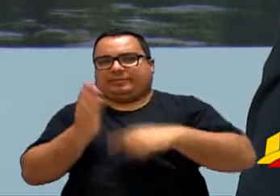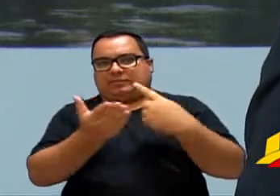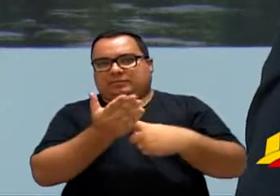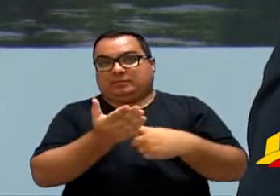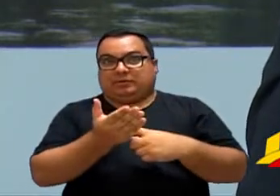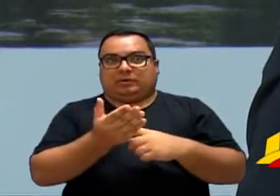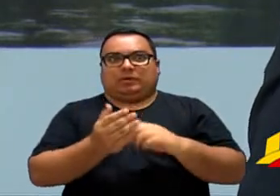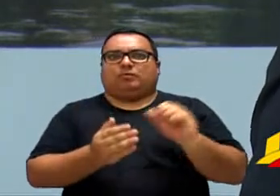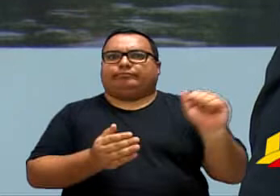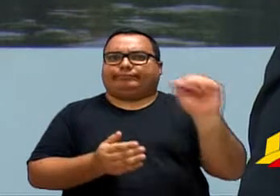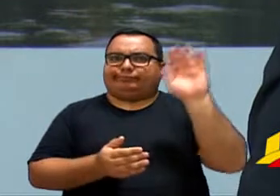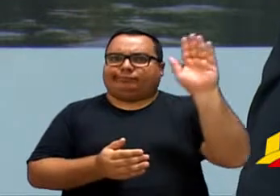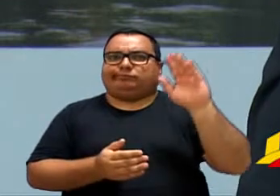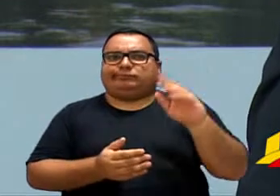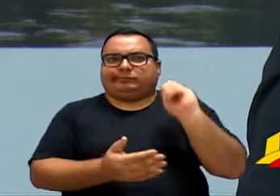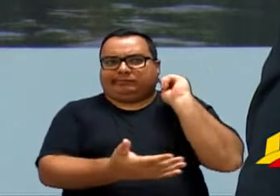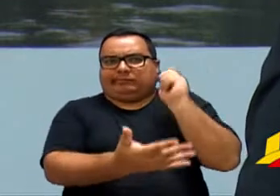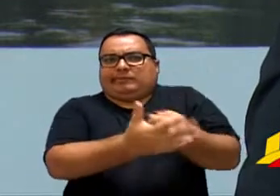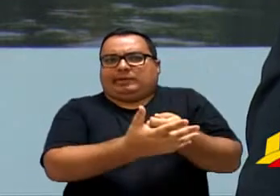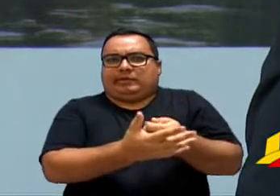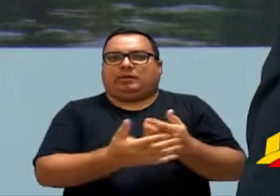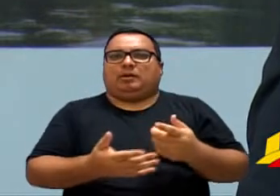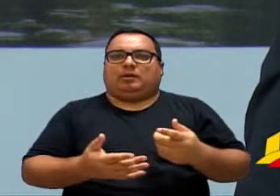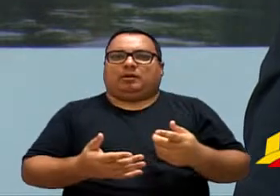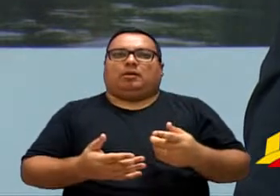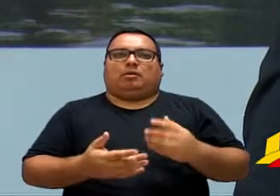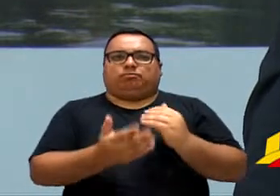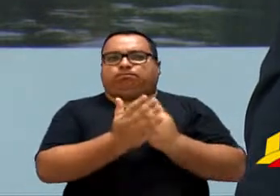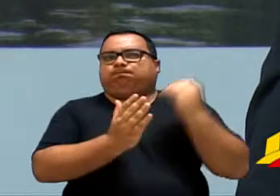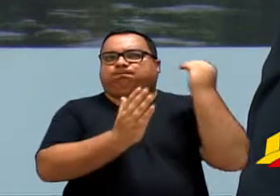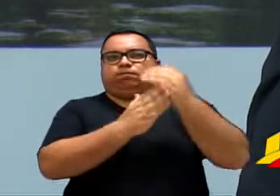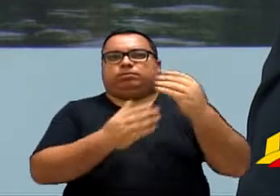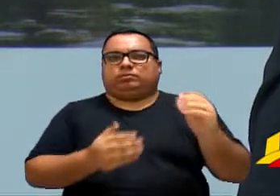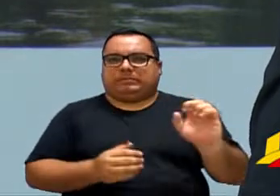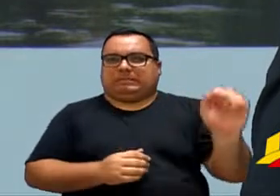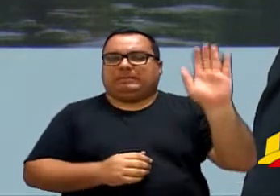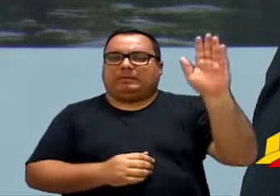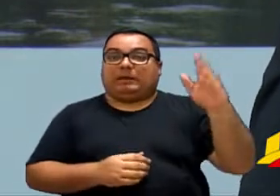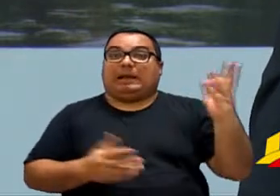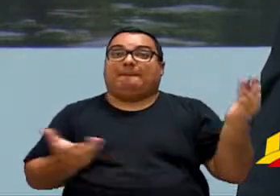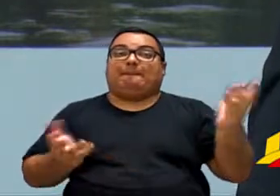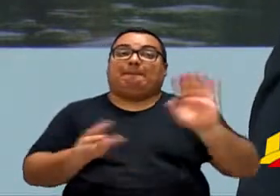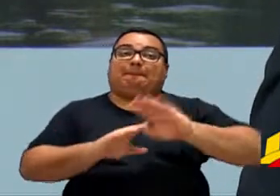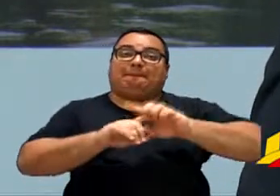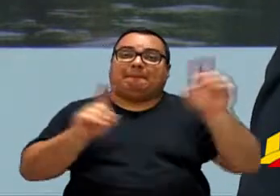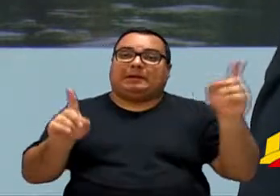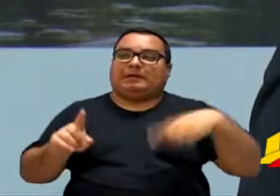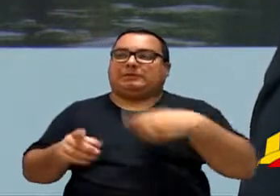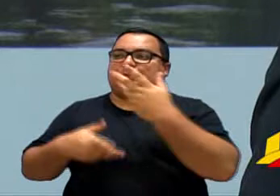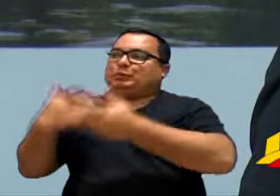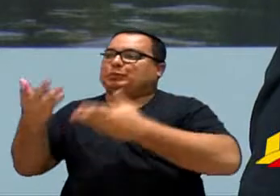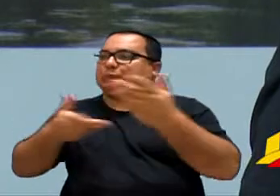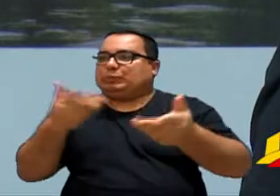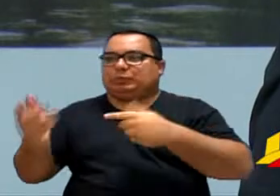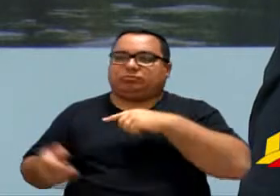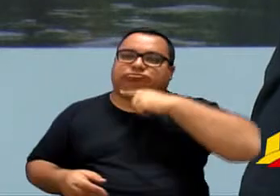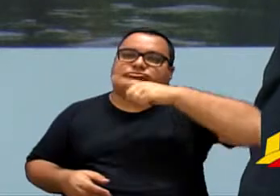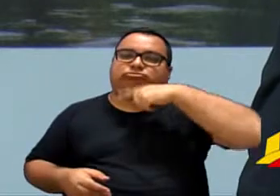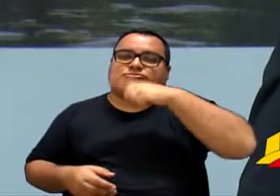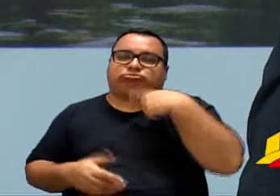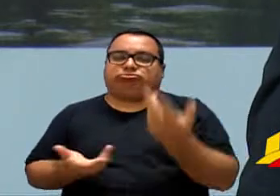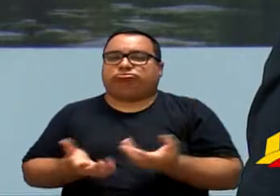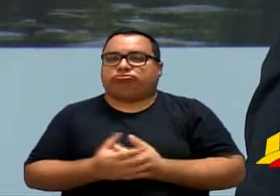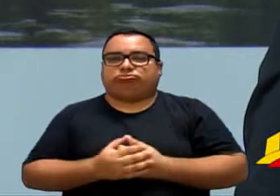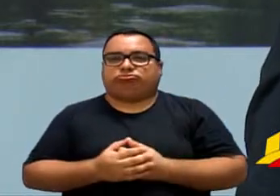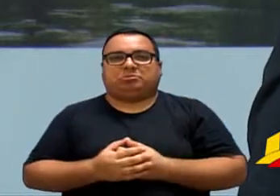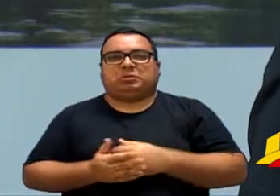não vá se manter enquanto repito os outros planos de saúde estão crescendo e apresentando lucro a funceve está negando o